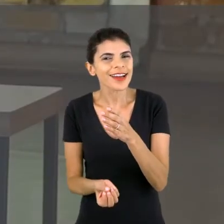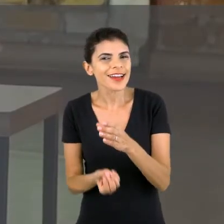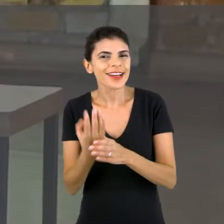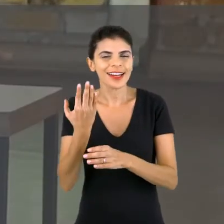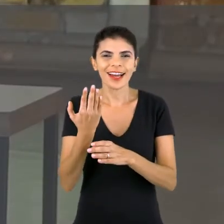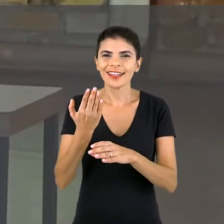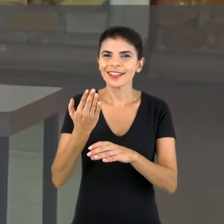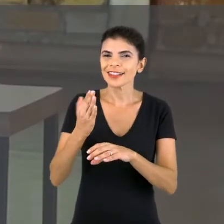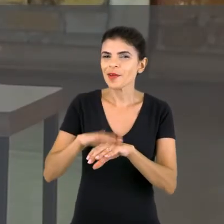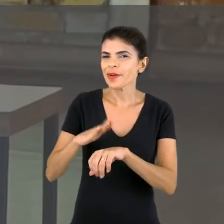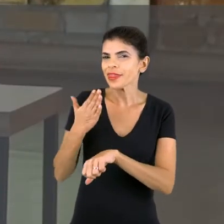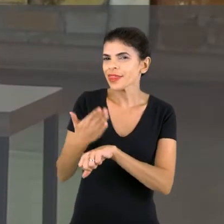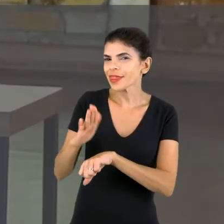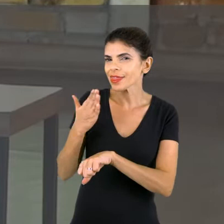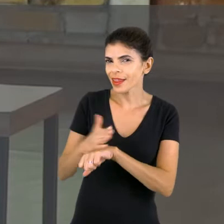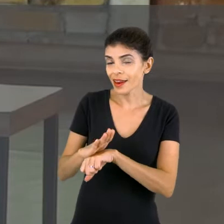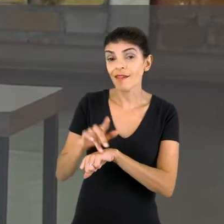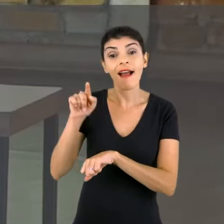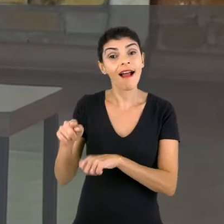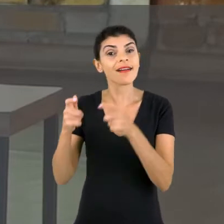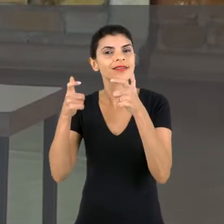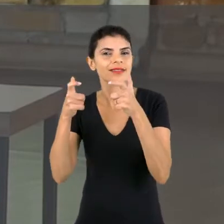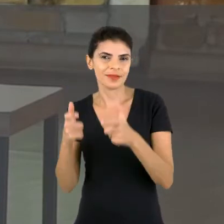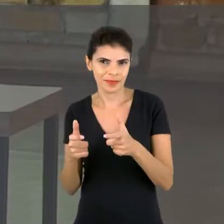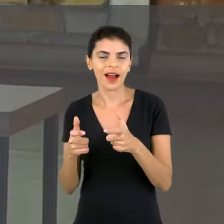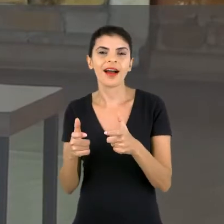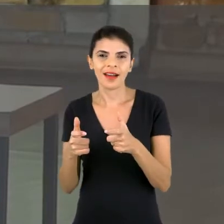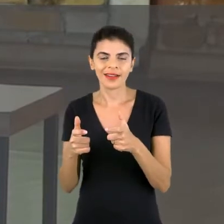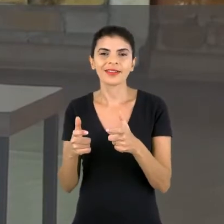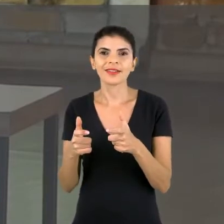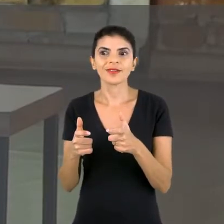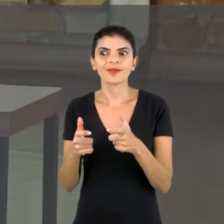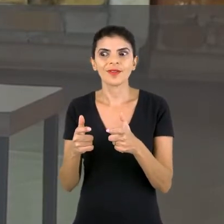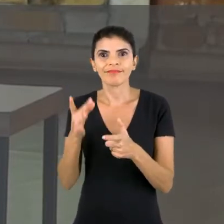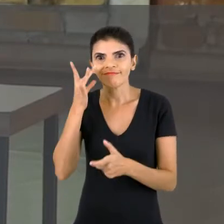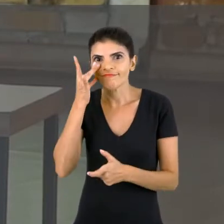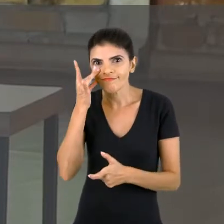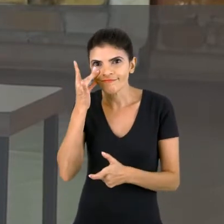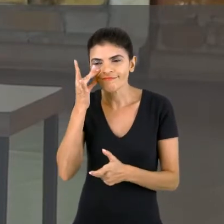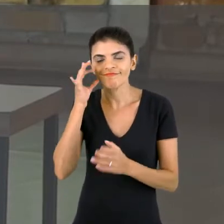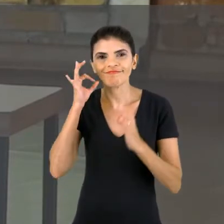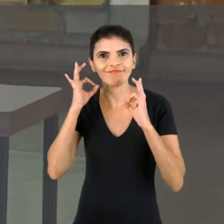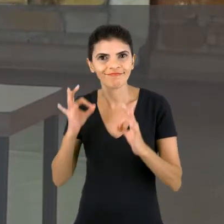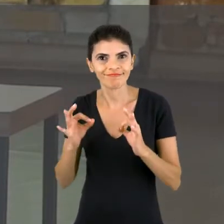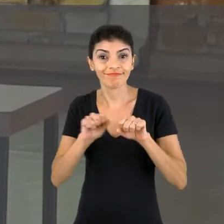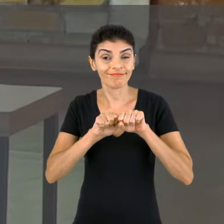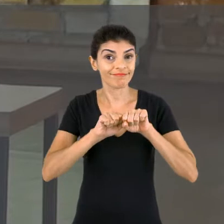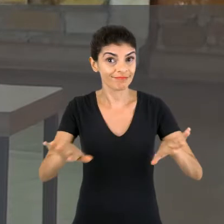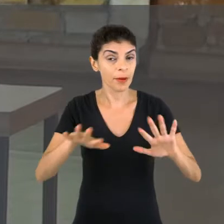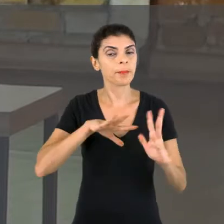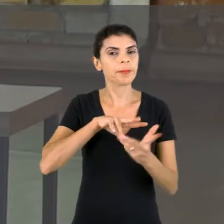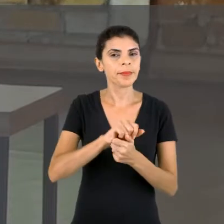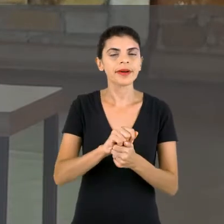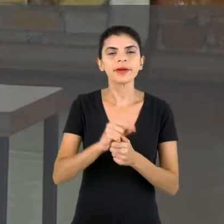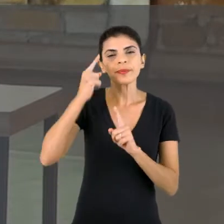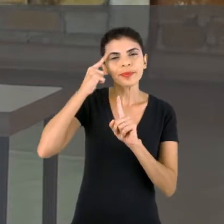de criação e de treino. Esse é o nosso espaço de trabalho físico. Até o início da pandemia